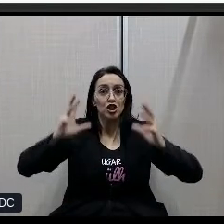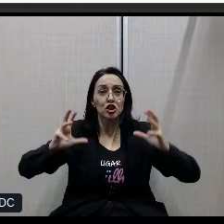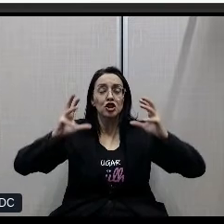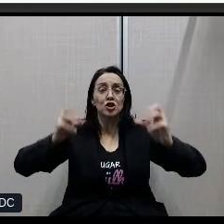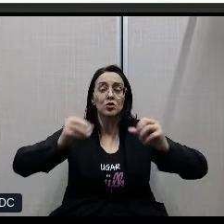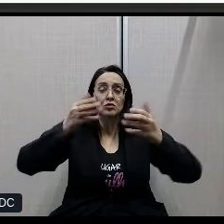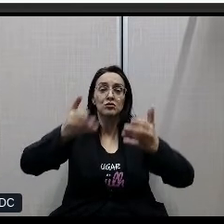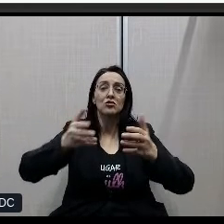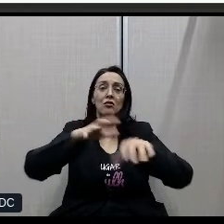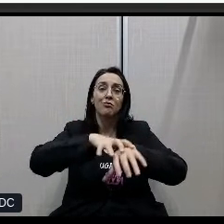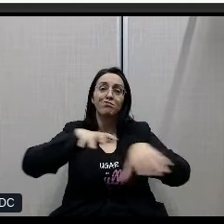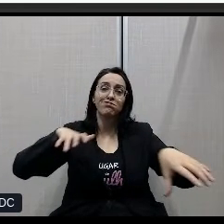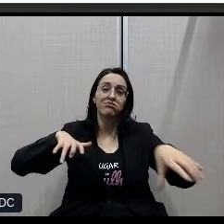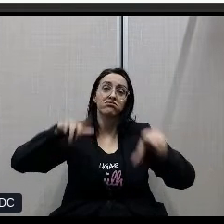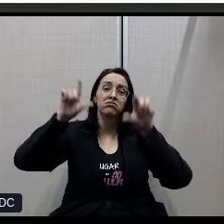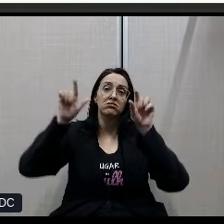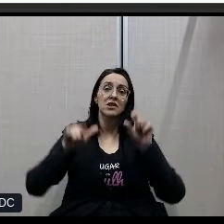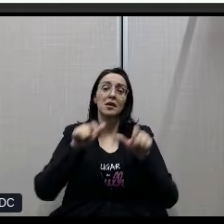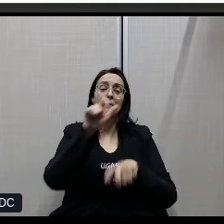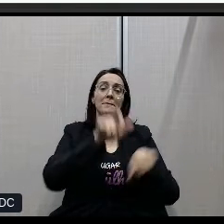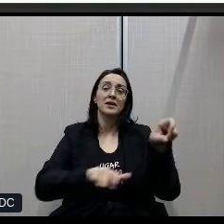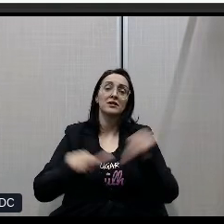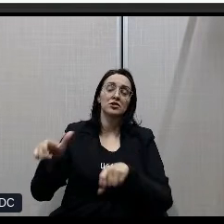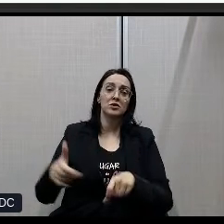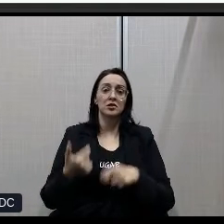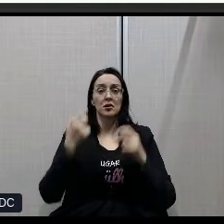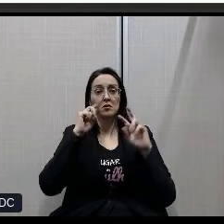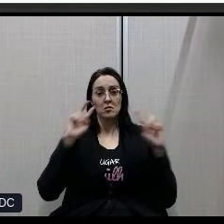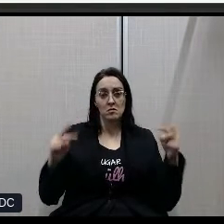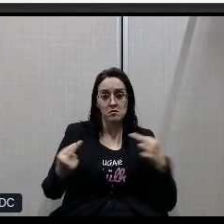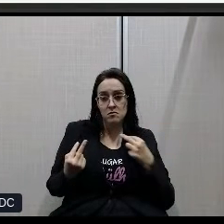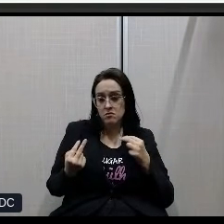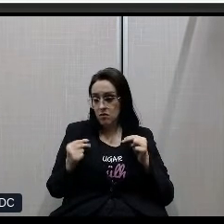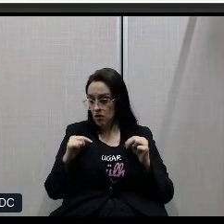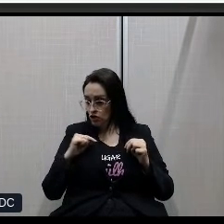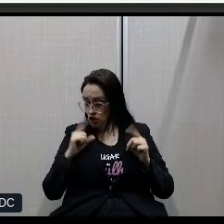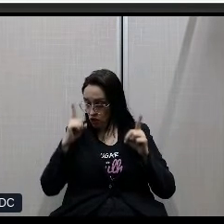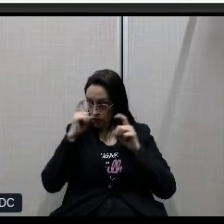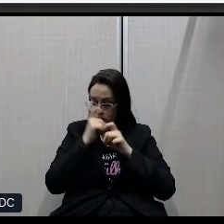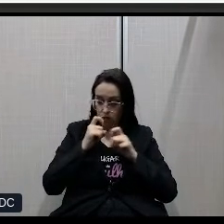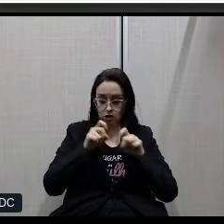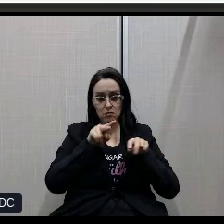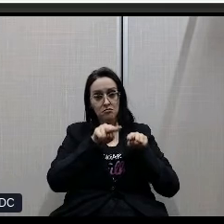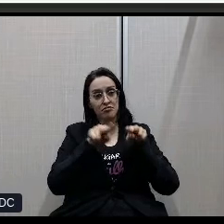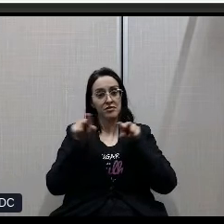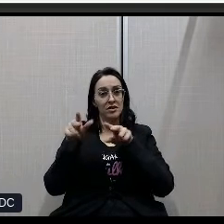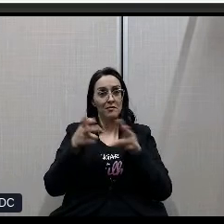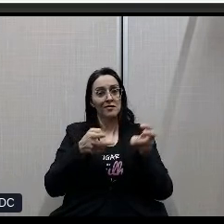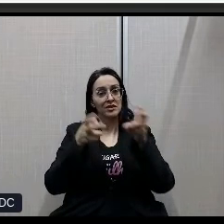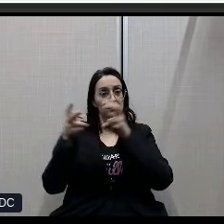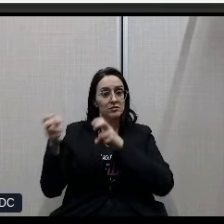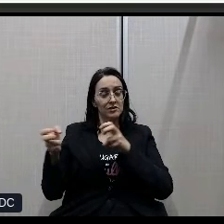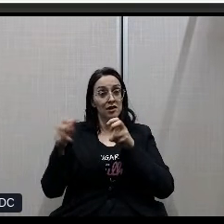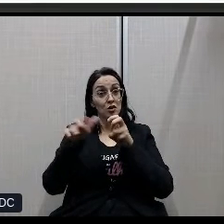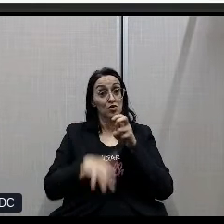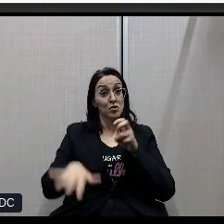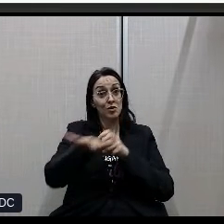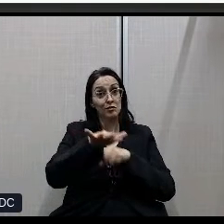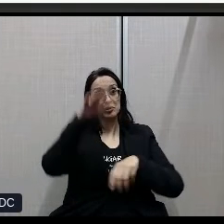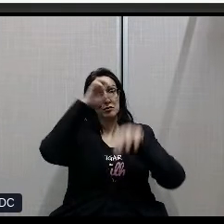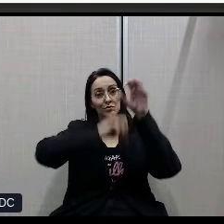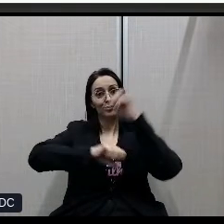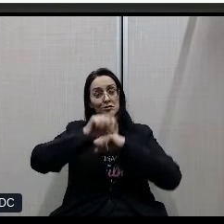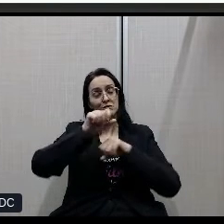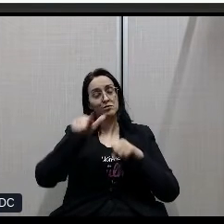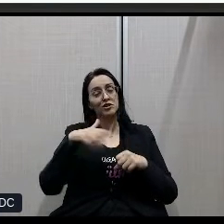ficou no ensino remoto, que as pessoas viram suas dificuldades em outros ambientes de aprendizagem, principalmente. Então,